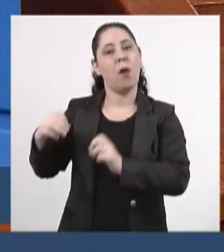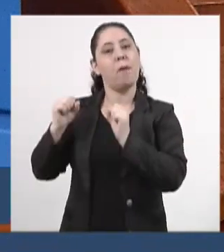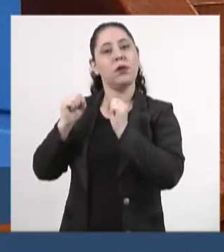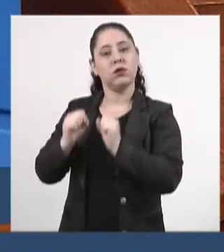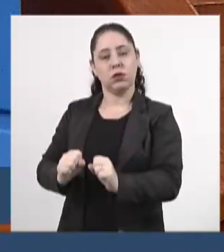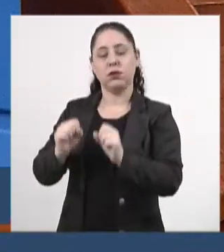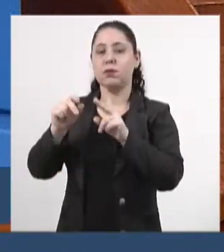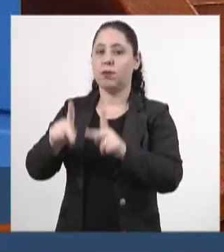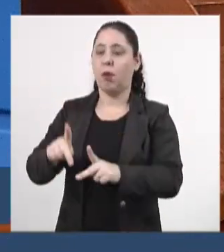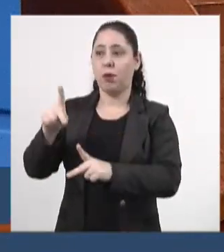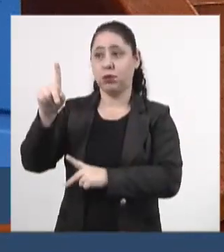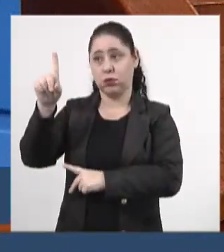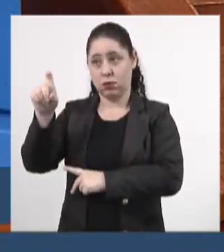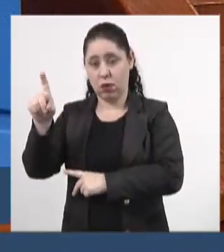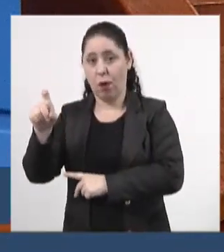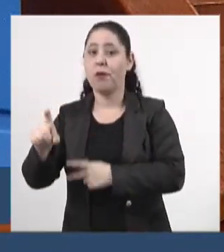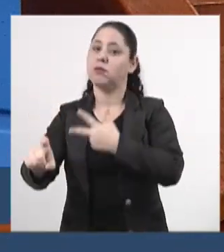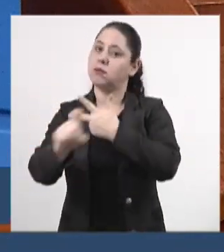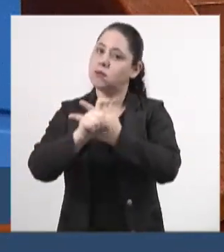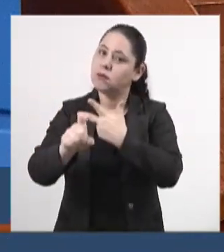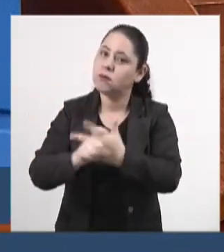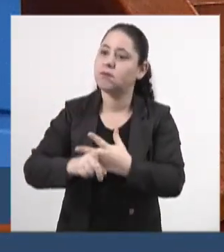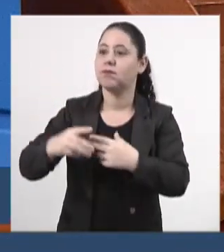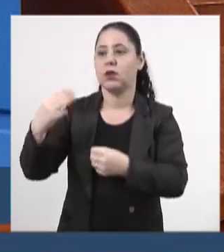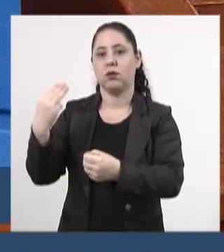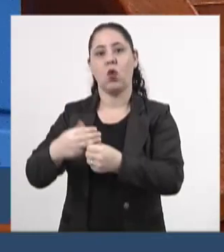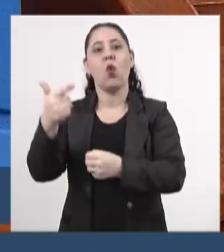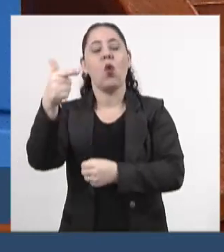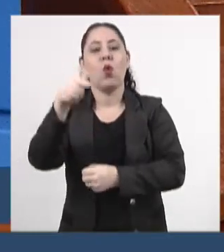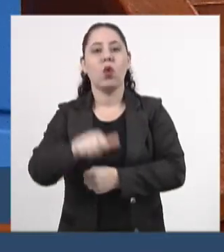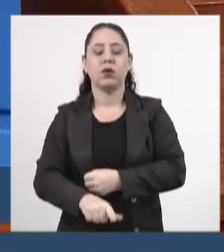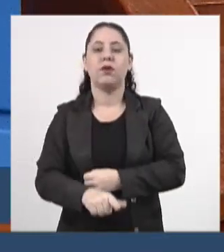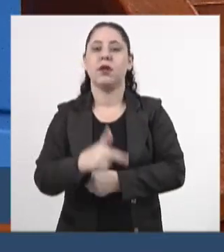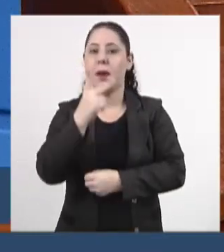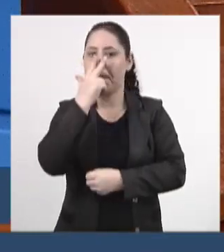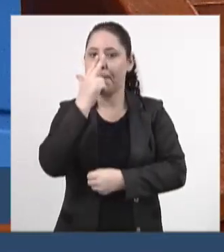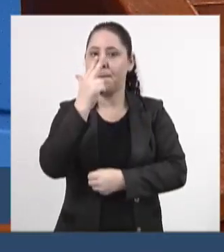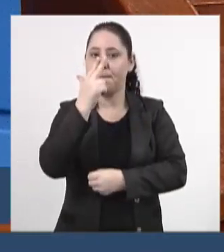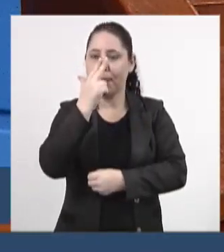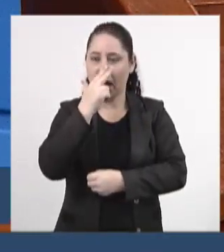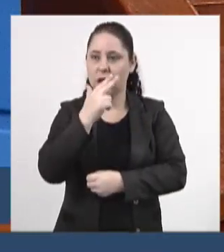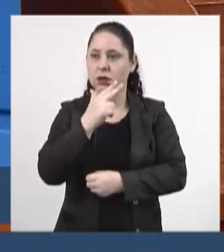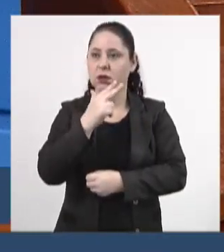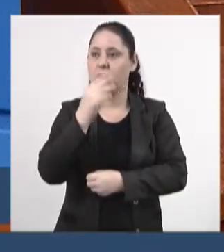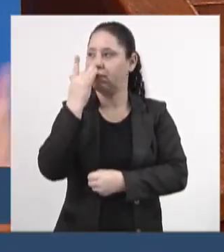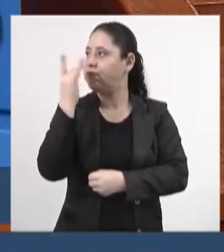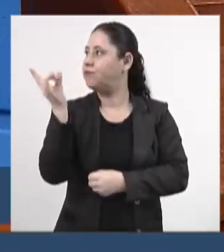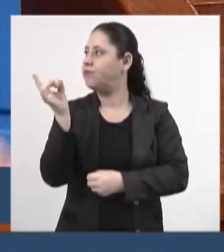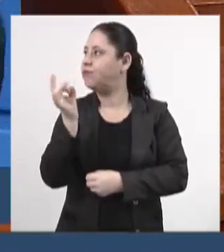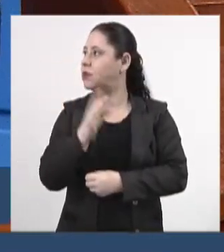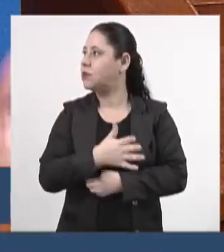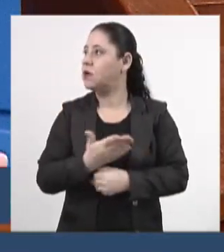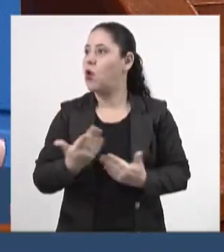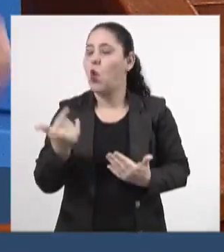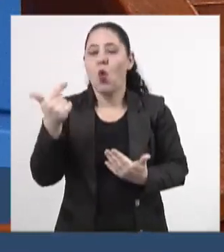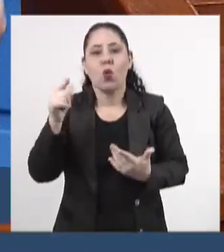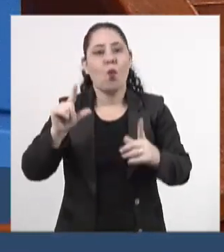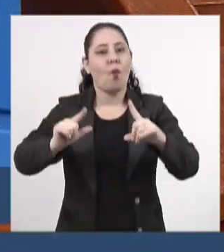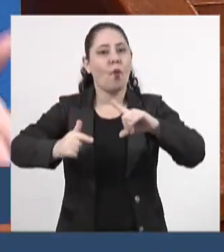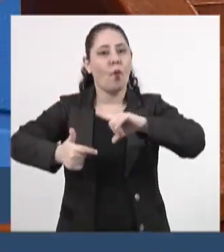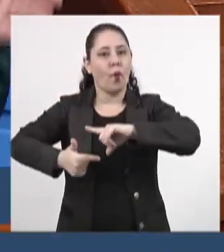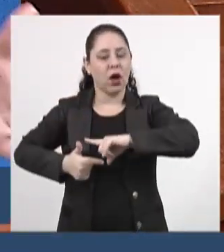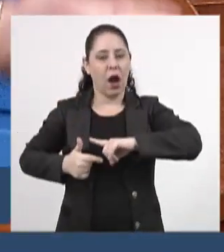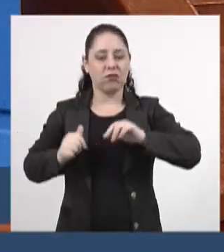público municipal, ao executivo municipal, que mais uma vez está sendo negligente. E mais uma morte